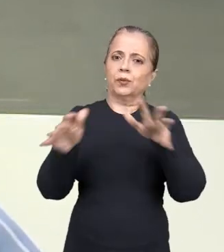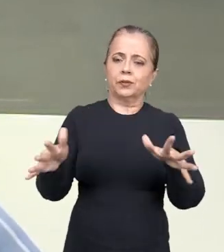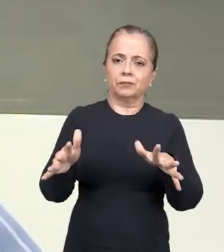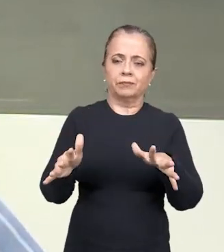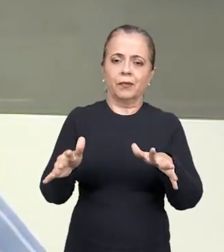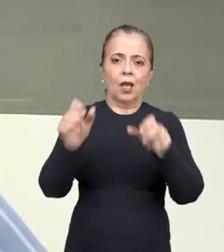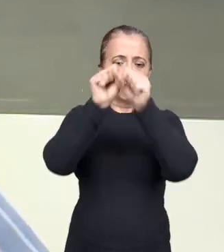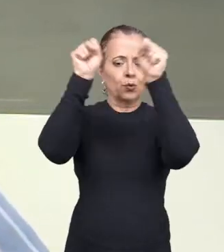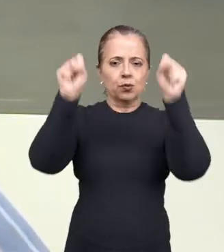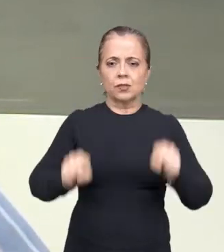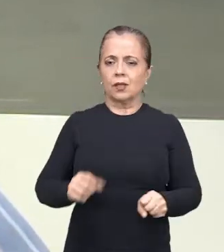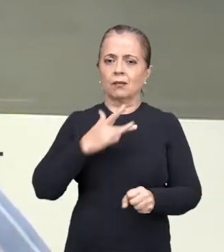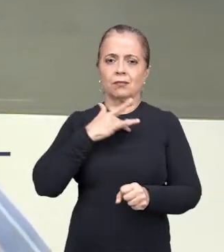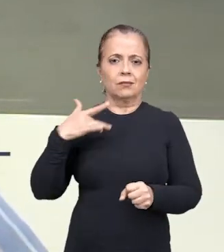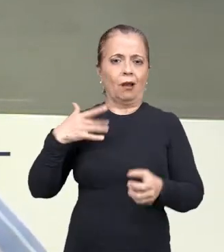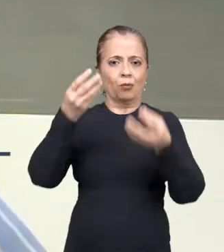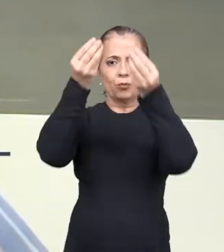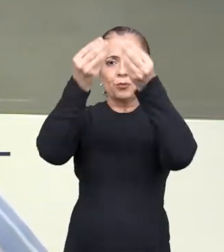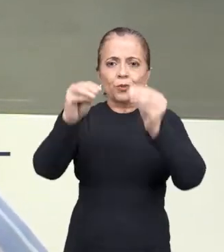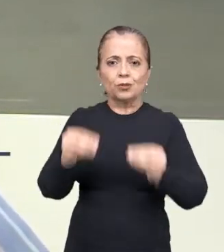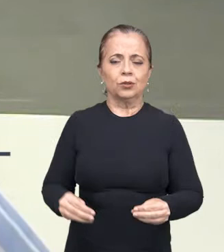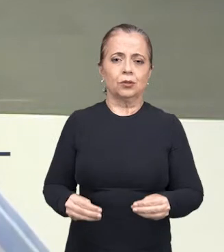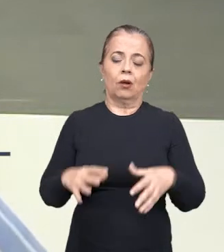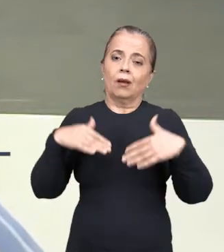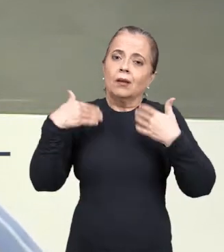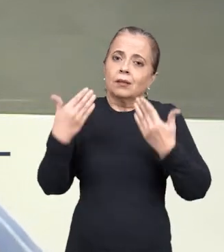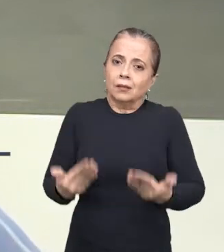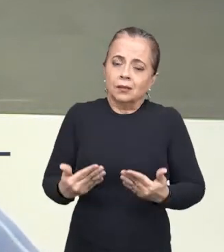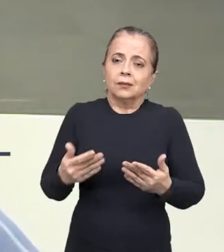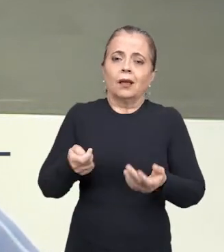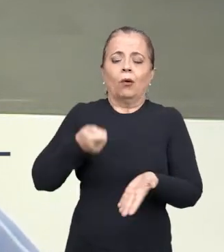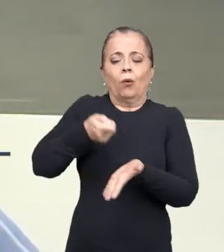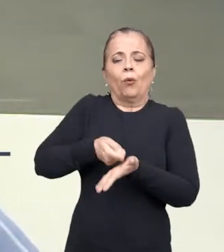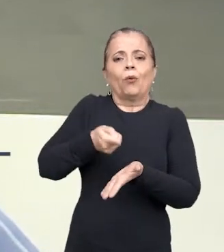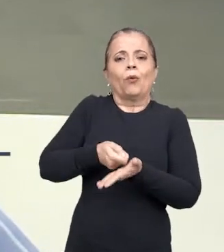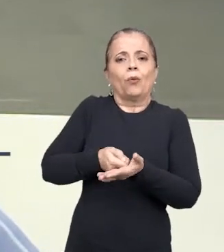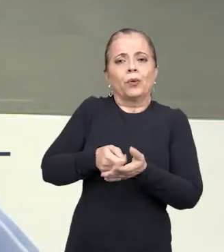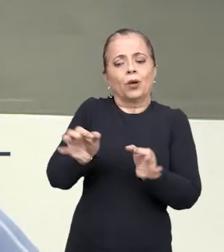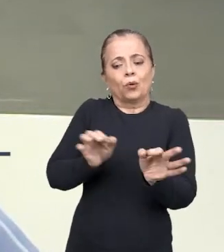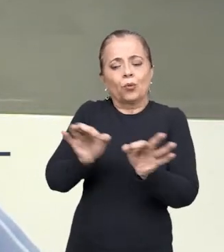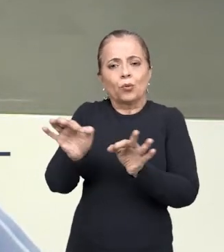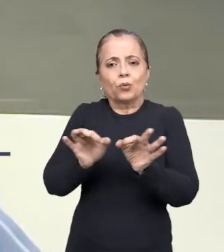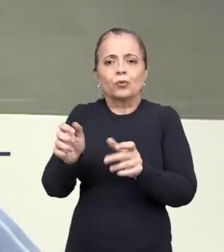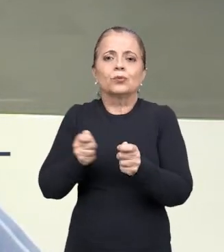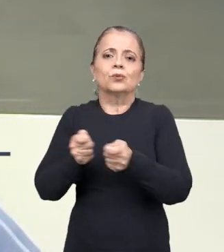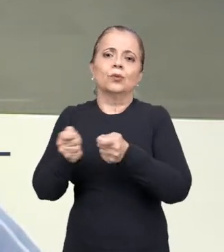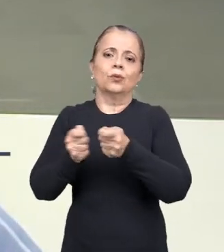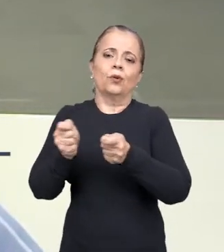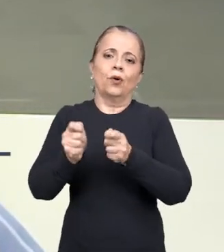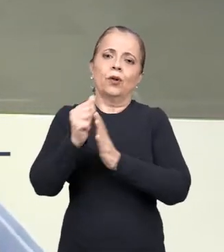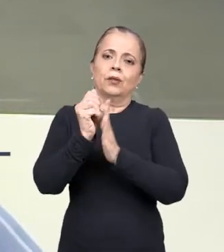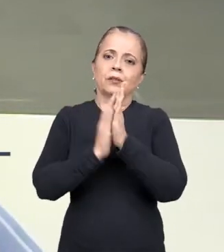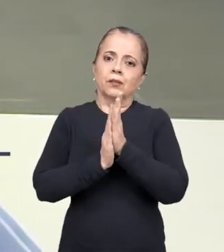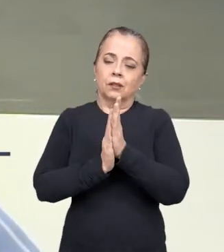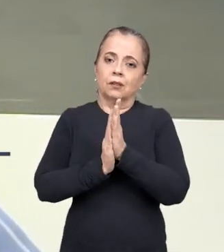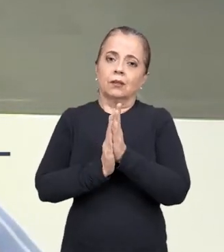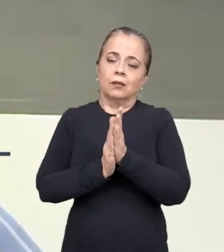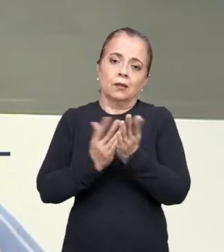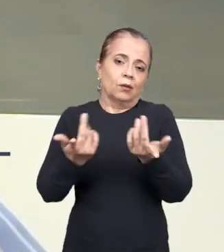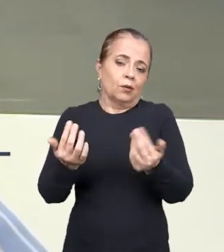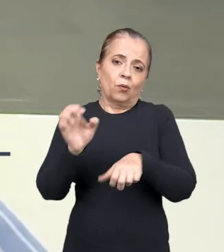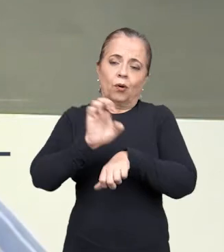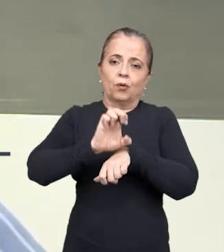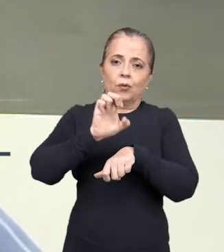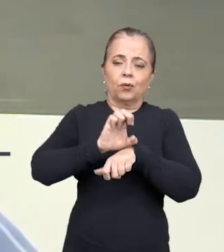acaba prejudicando o sistema de saúde. Então, não há outra opção a não ser fazer um controle das atividades, assim como o